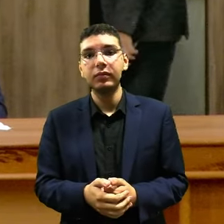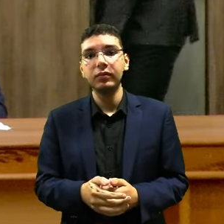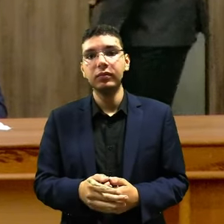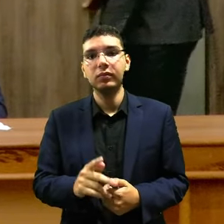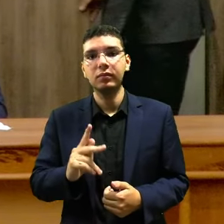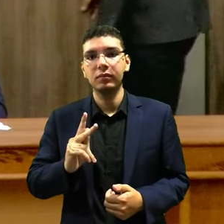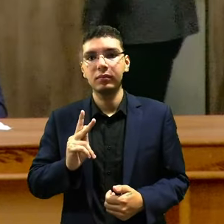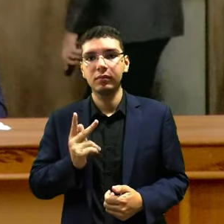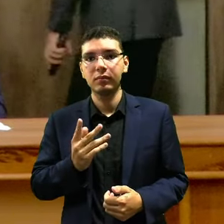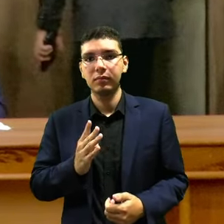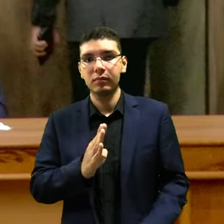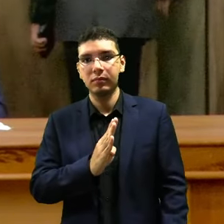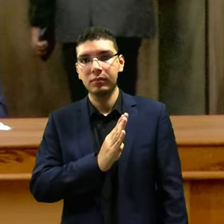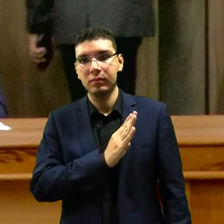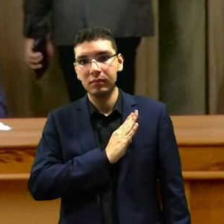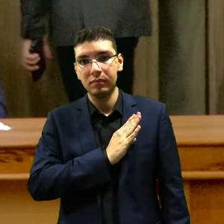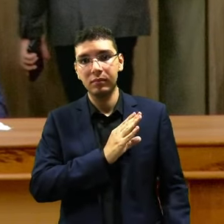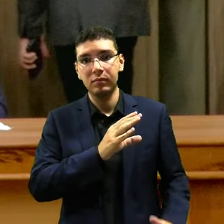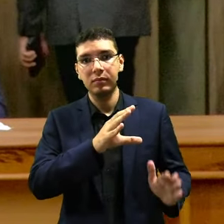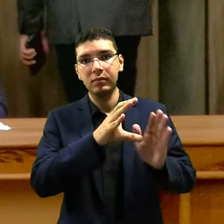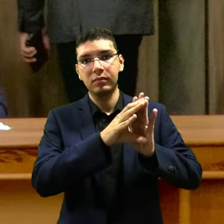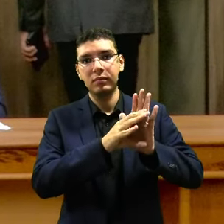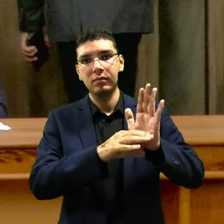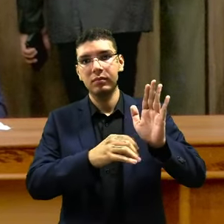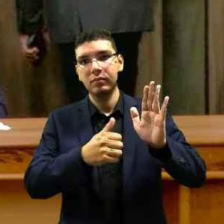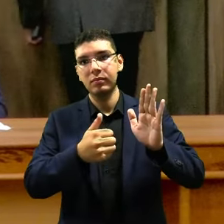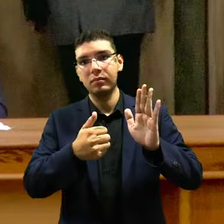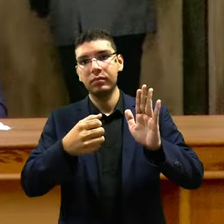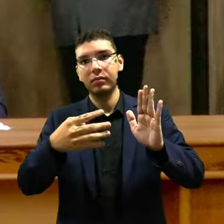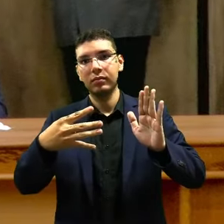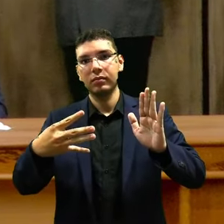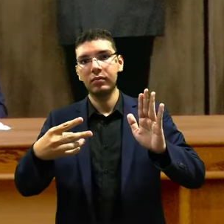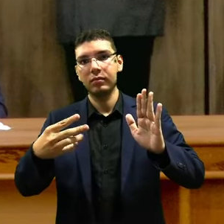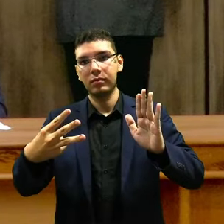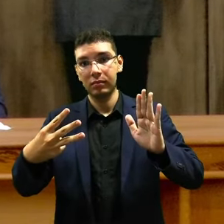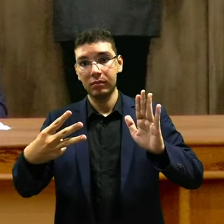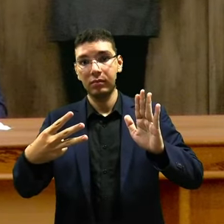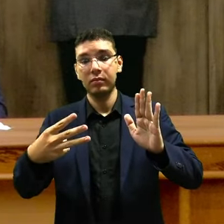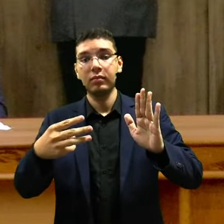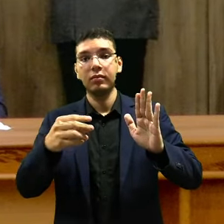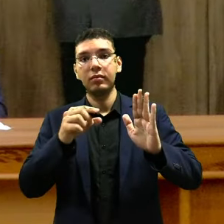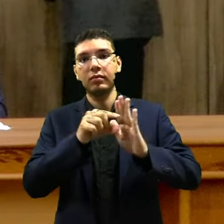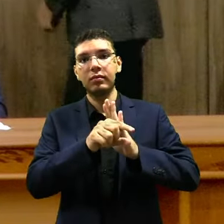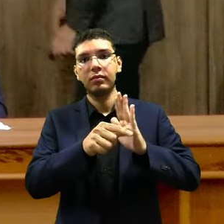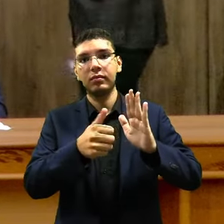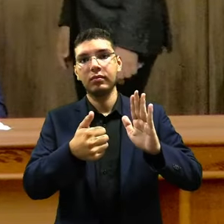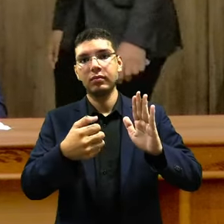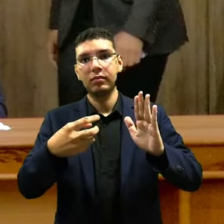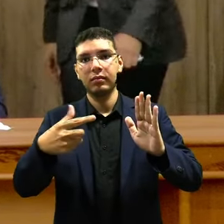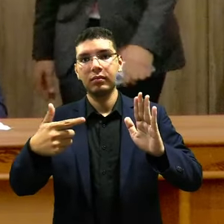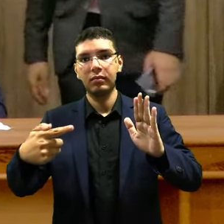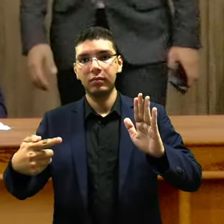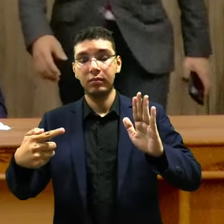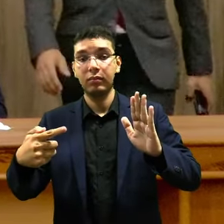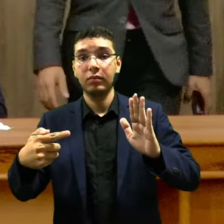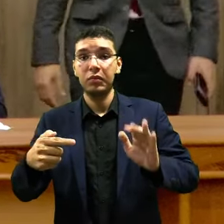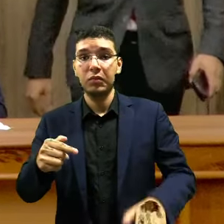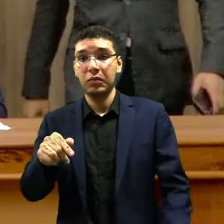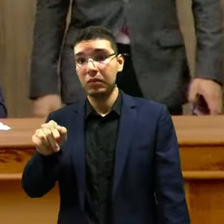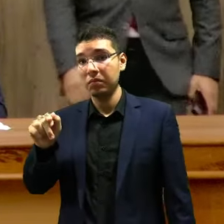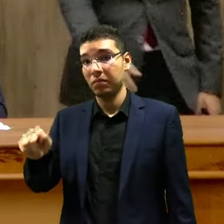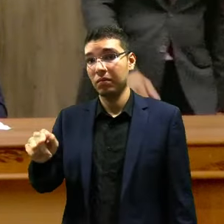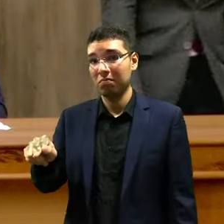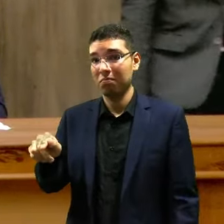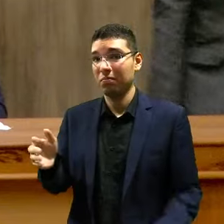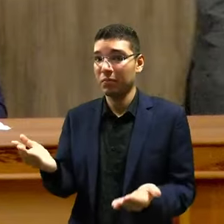133:17 Deus não nos chama porque eu posso sofrer com ímpio o ímpio Eu aceito agora um crente que diz que é crente que tem Bíblia uma irmã que diz que é